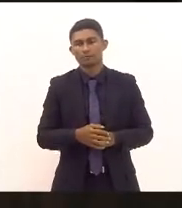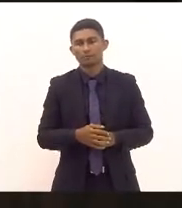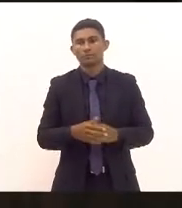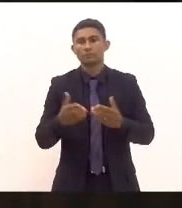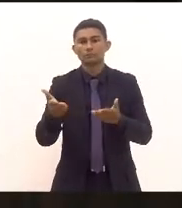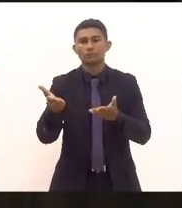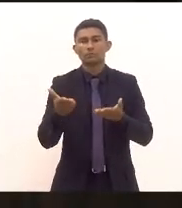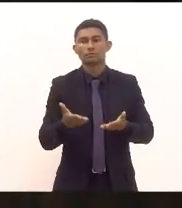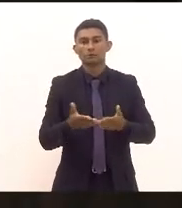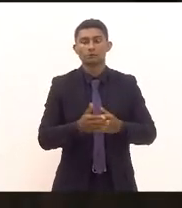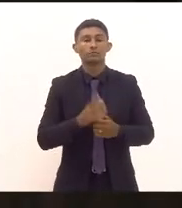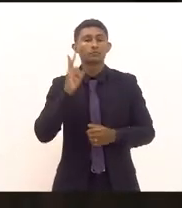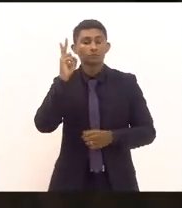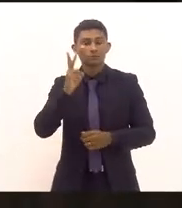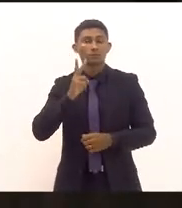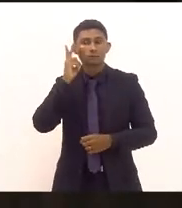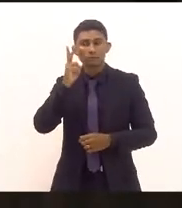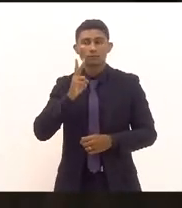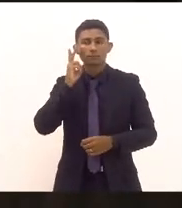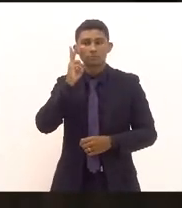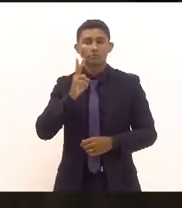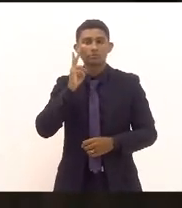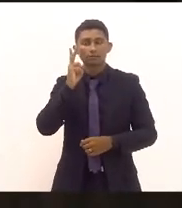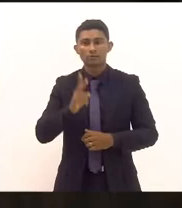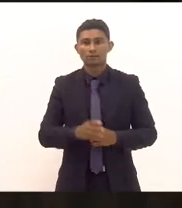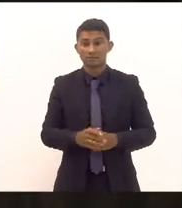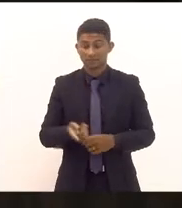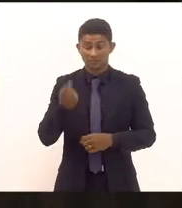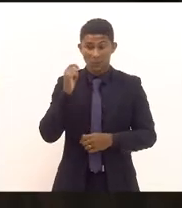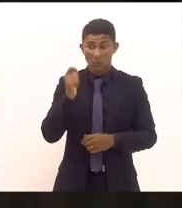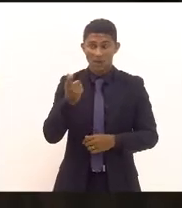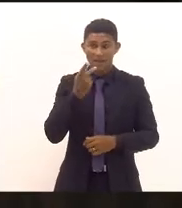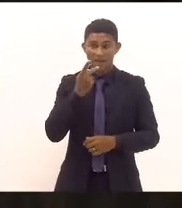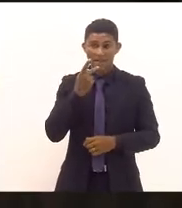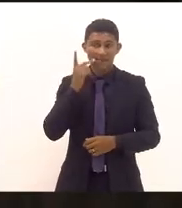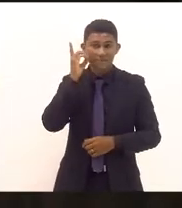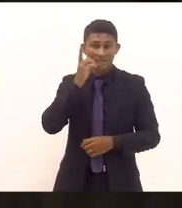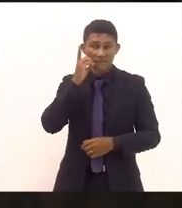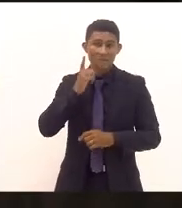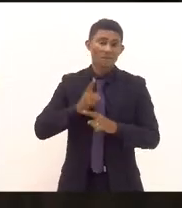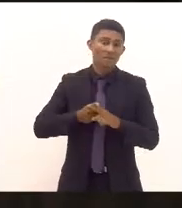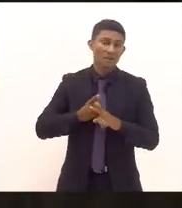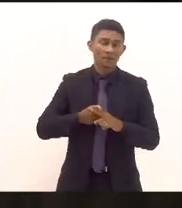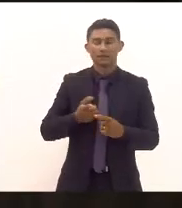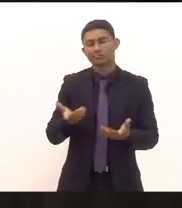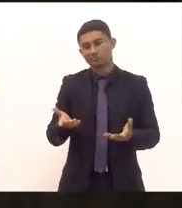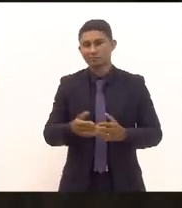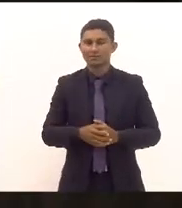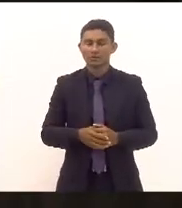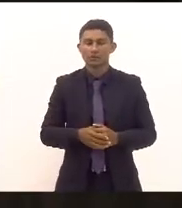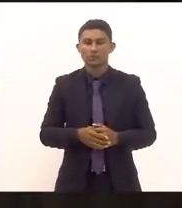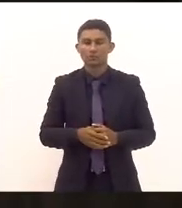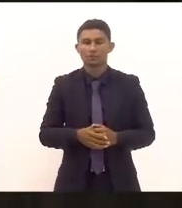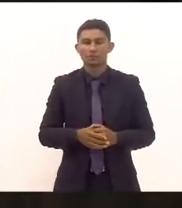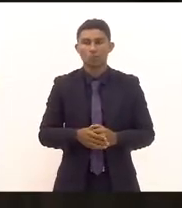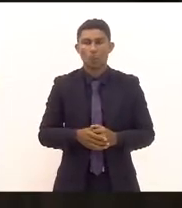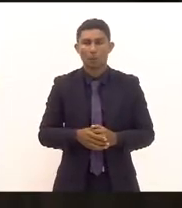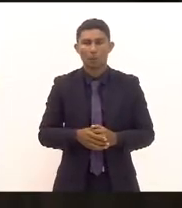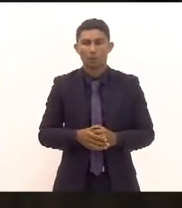convidar o vereador Olha já ia chamar de Deputado porque será mas